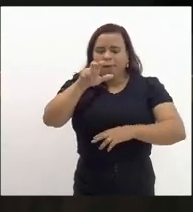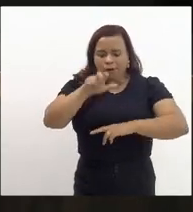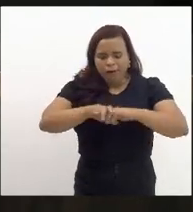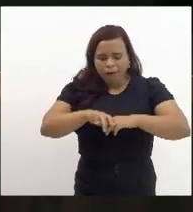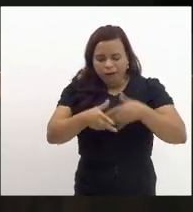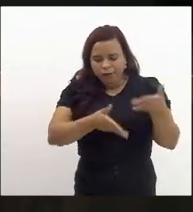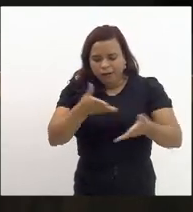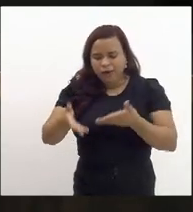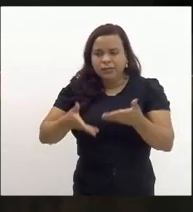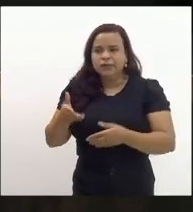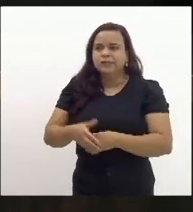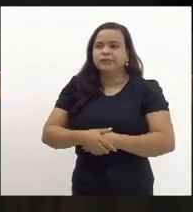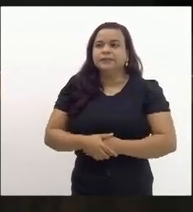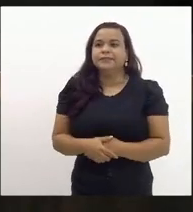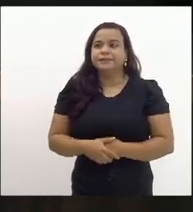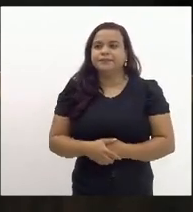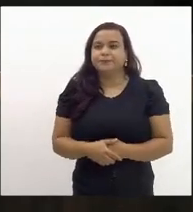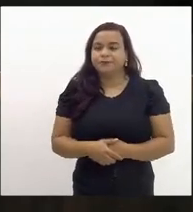presidência